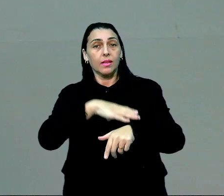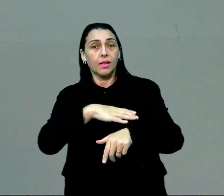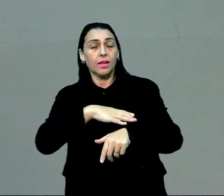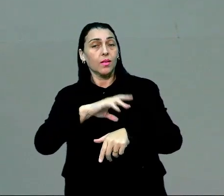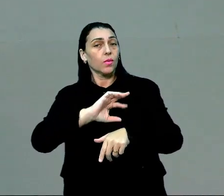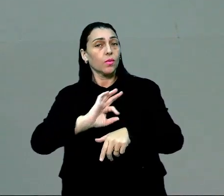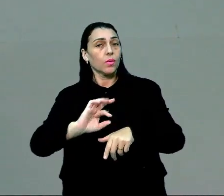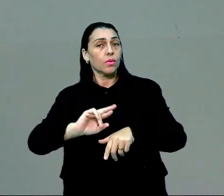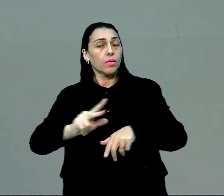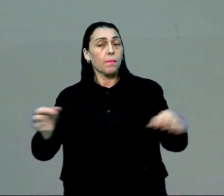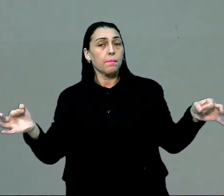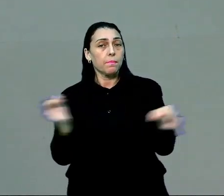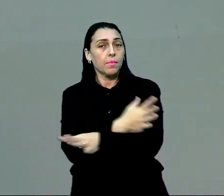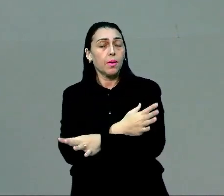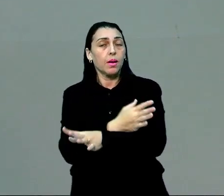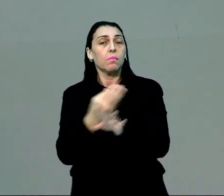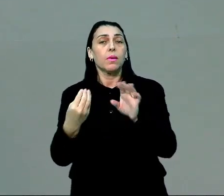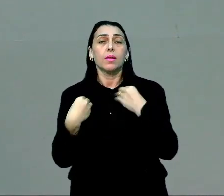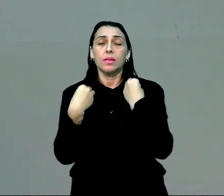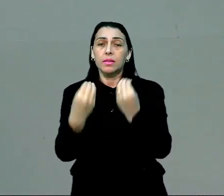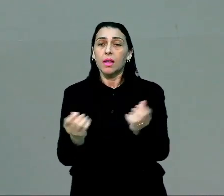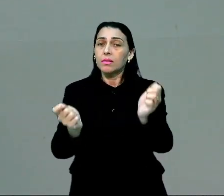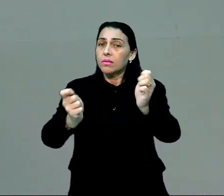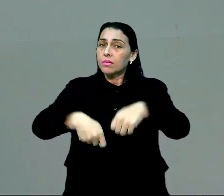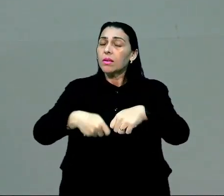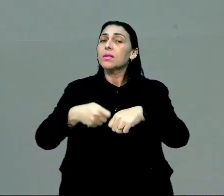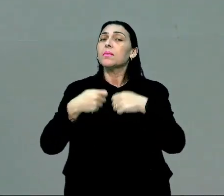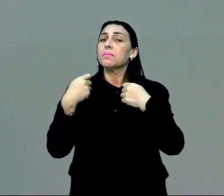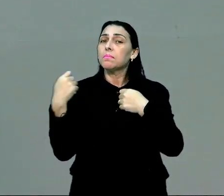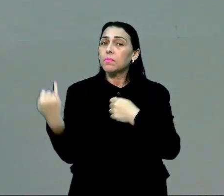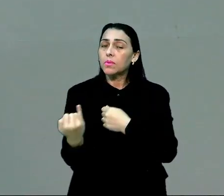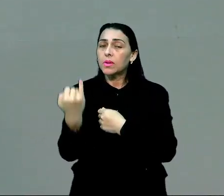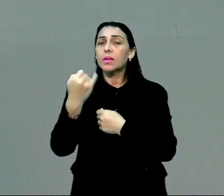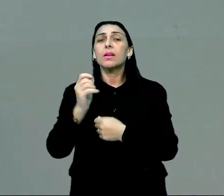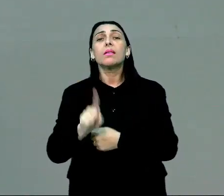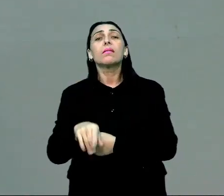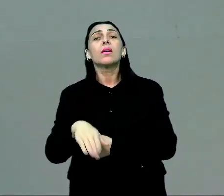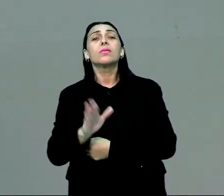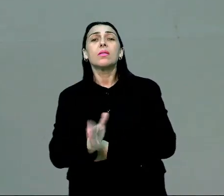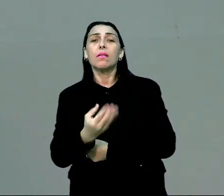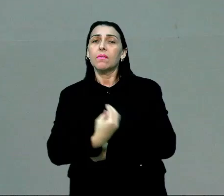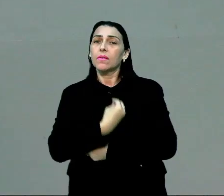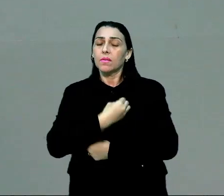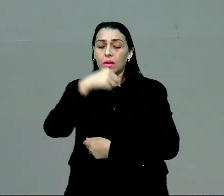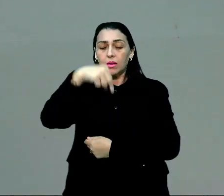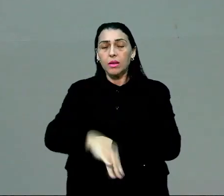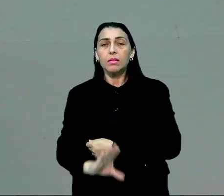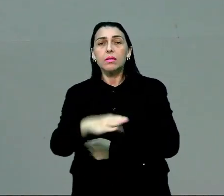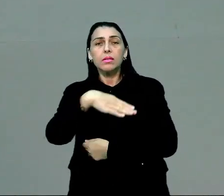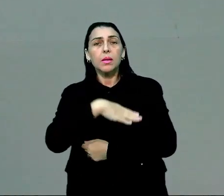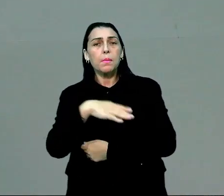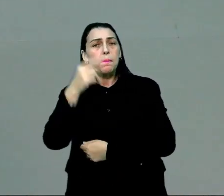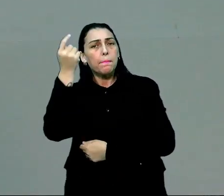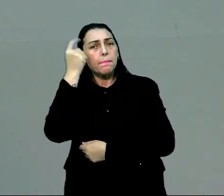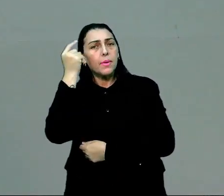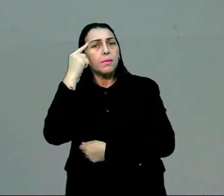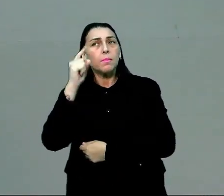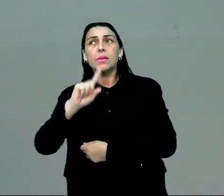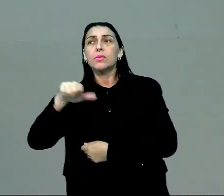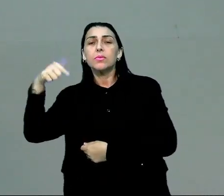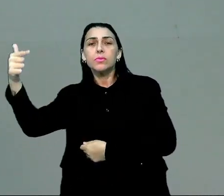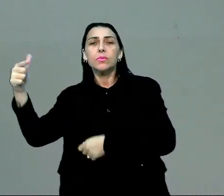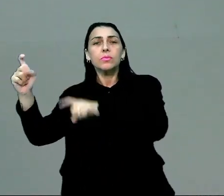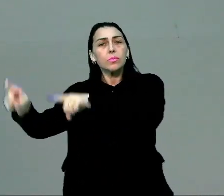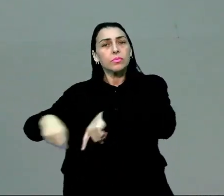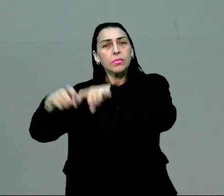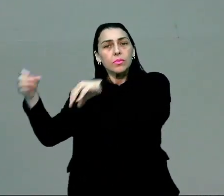não está preparada nem para oferecer as condições necessárias para quem já vive aqui na vida urbana. Imagine para quem vem de fora, para